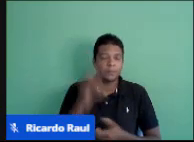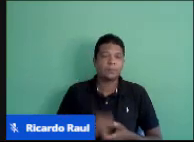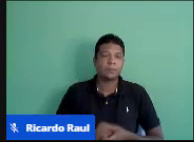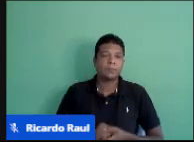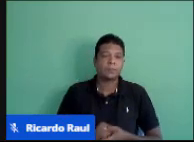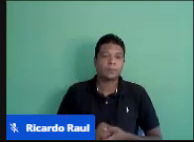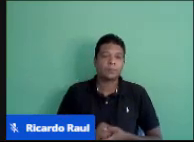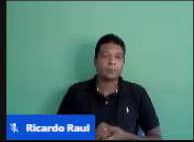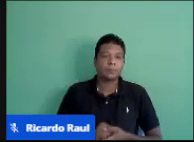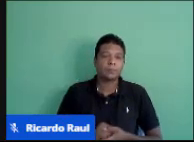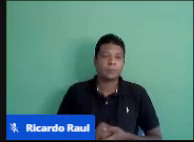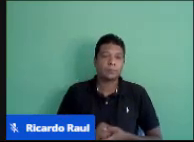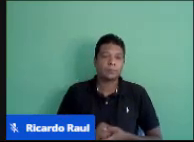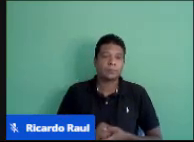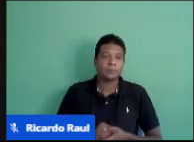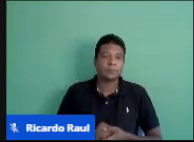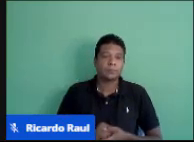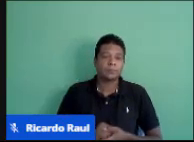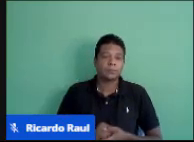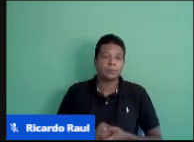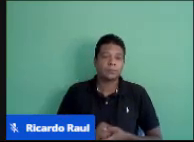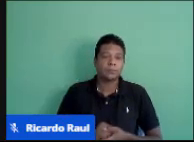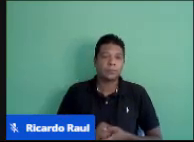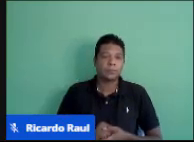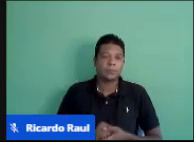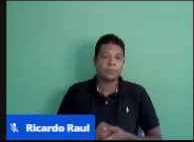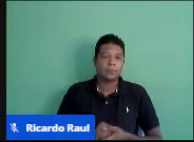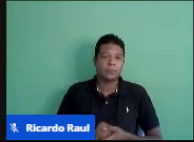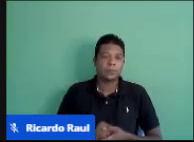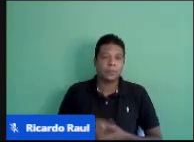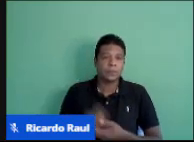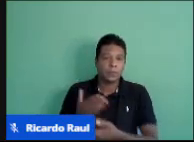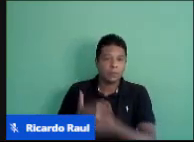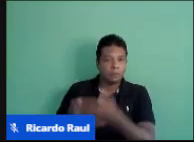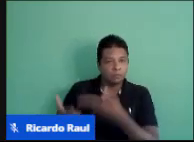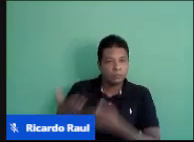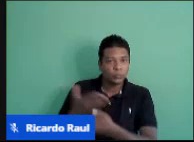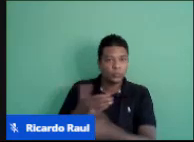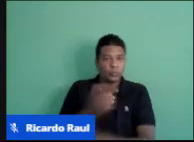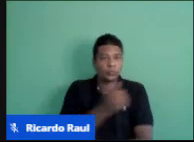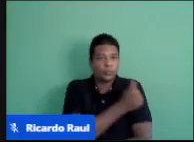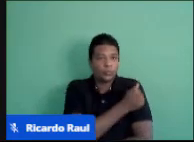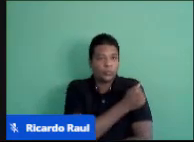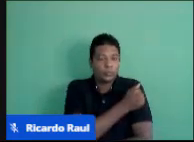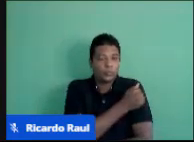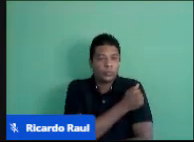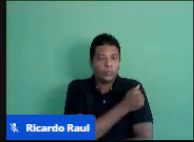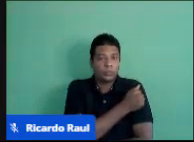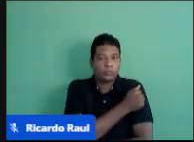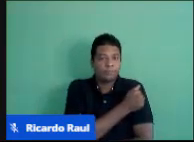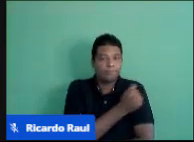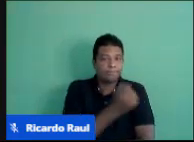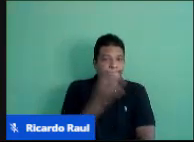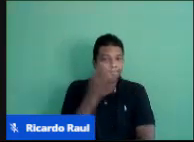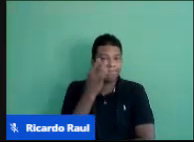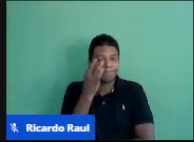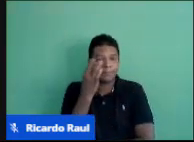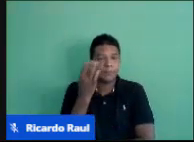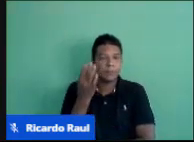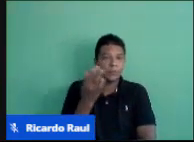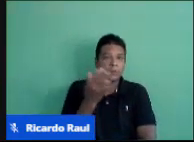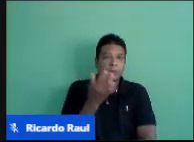E tem boa participação de alunos, assim, e tal, só que eu percebo que uma dessas ferramentas,